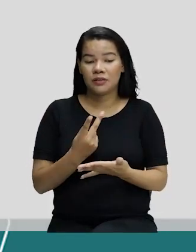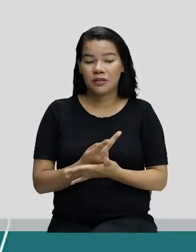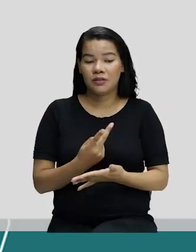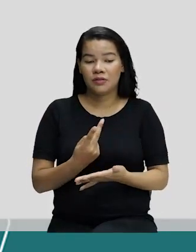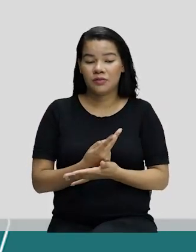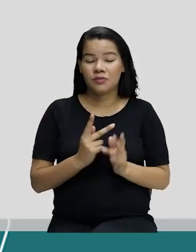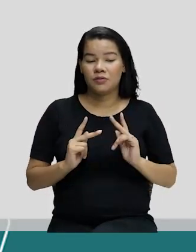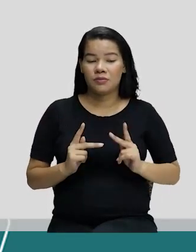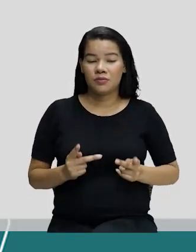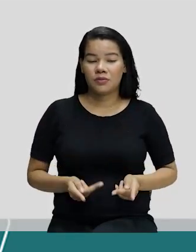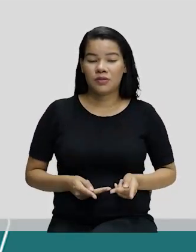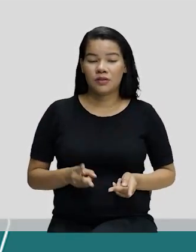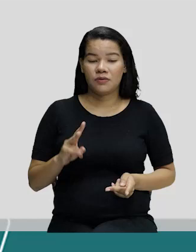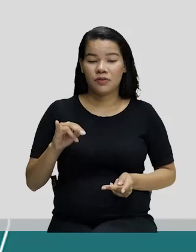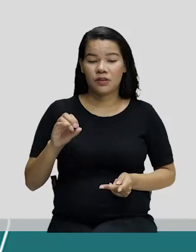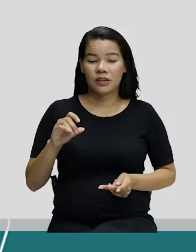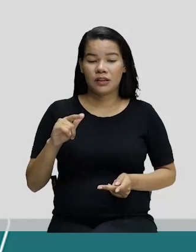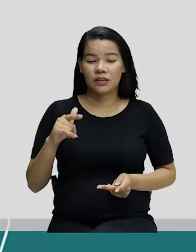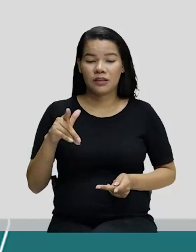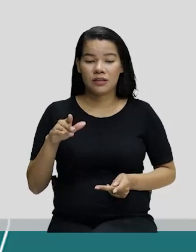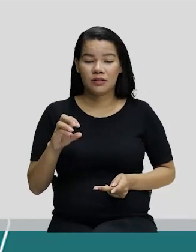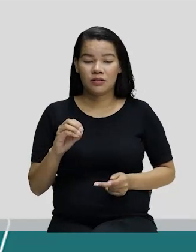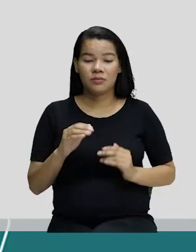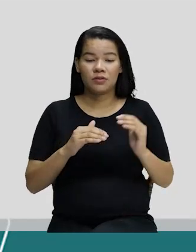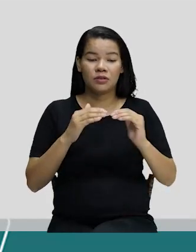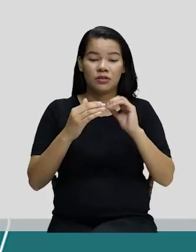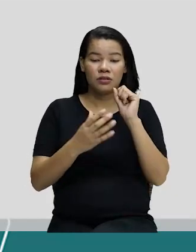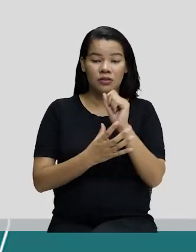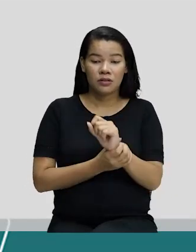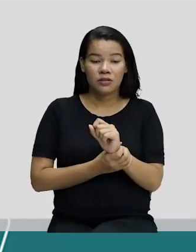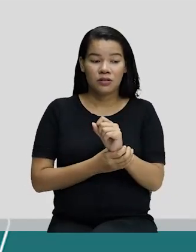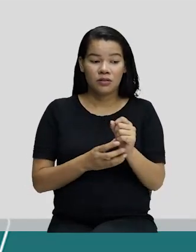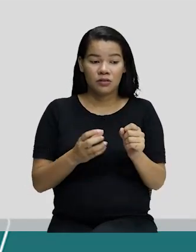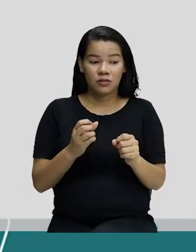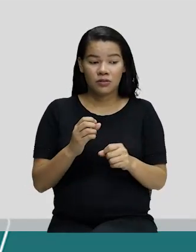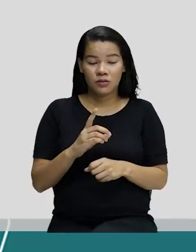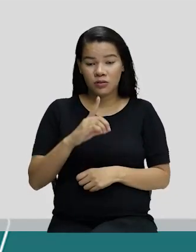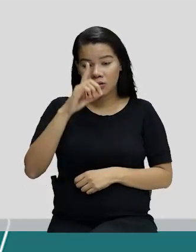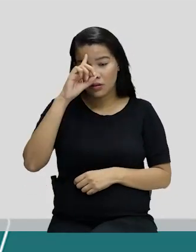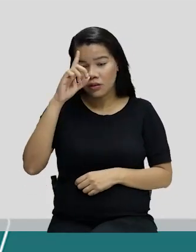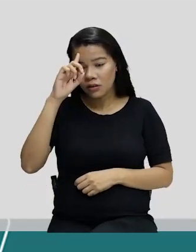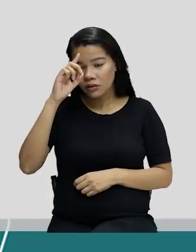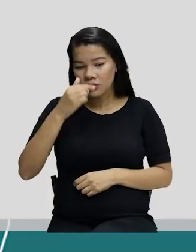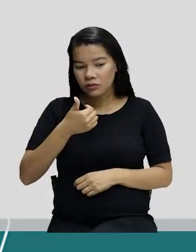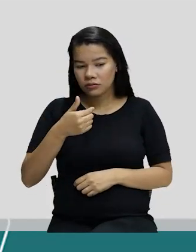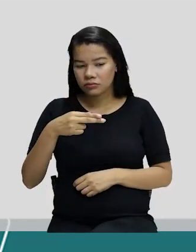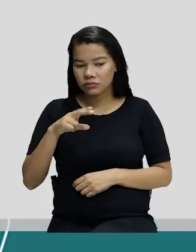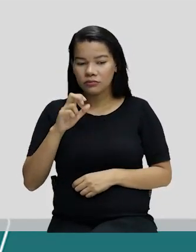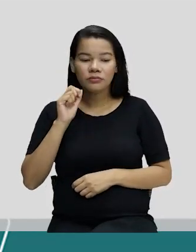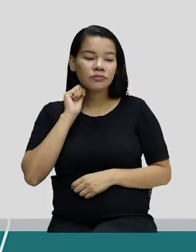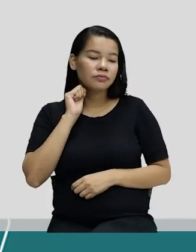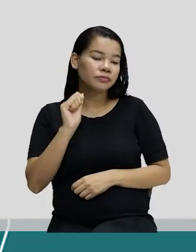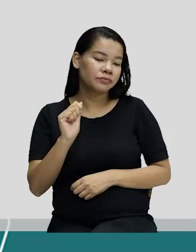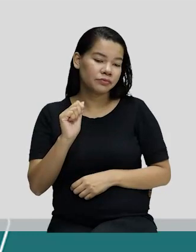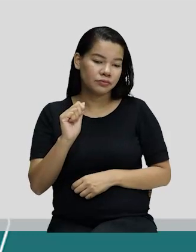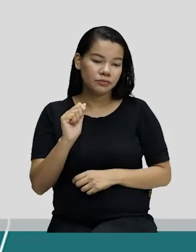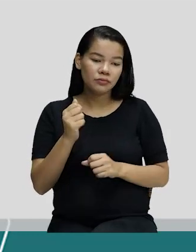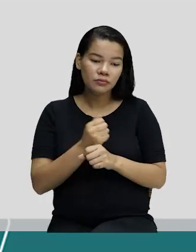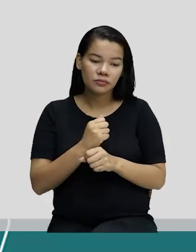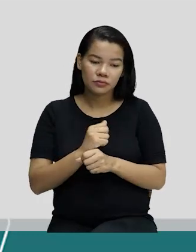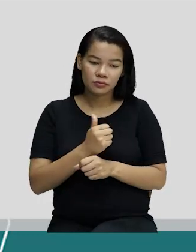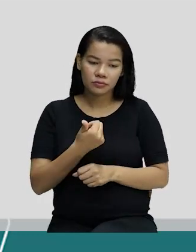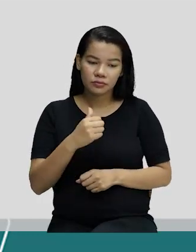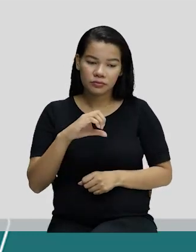de 1986, durante um desligamento de rotina, os técnicos da usina realizaram um teste no reator de